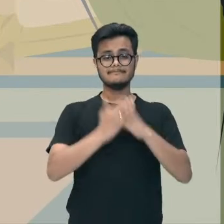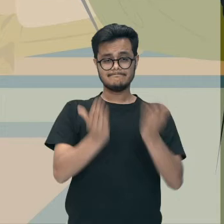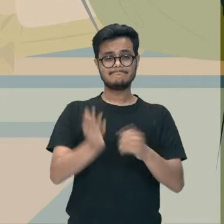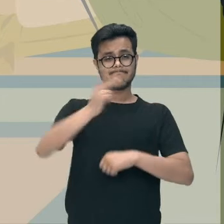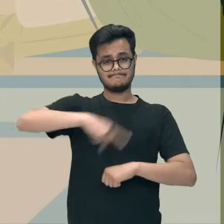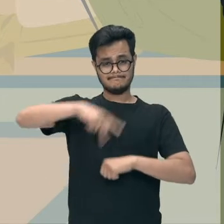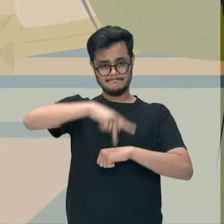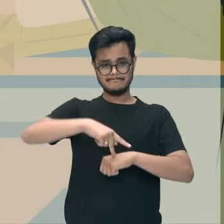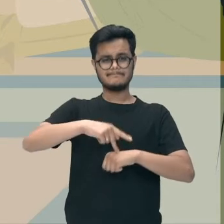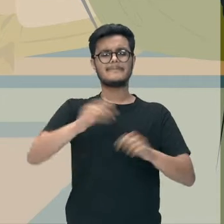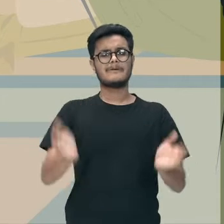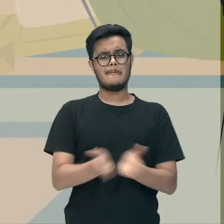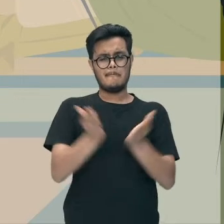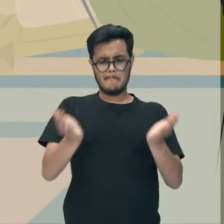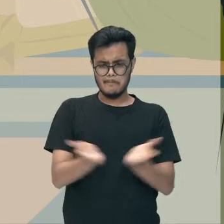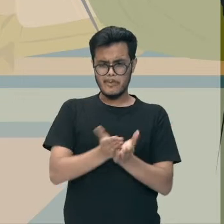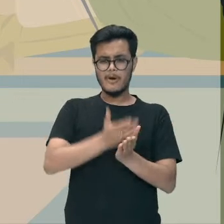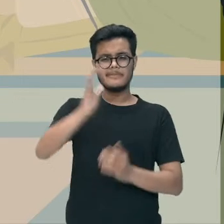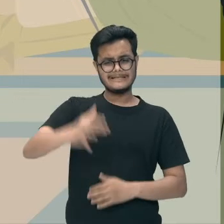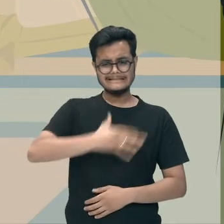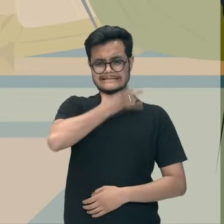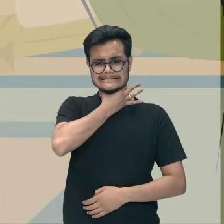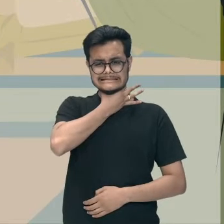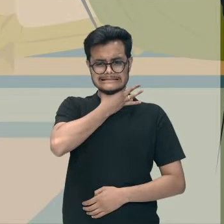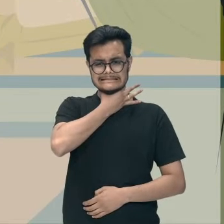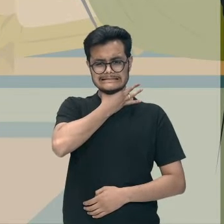falamos, mesmo o país estando endividado,